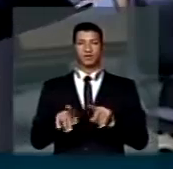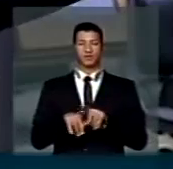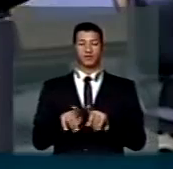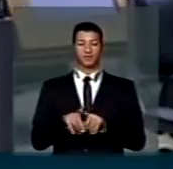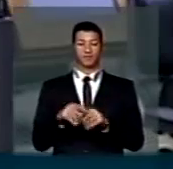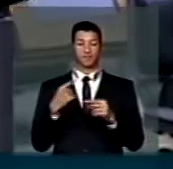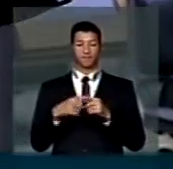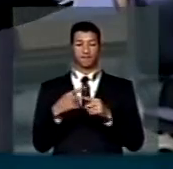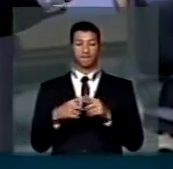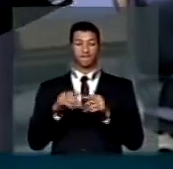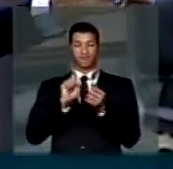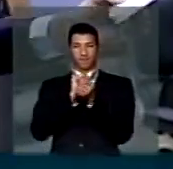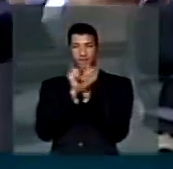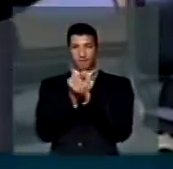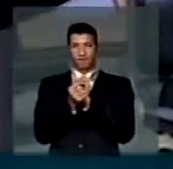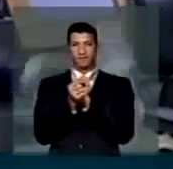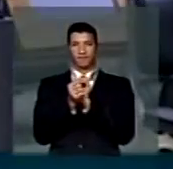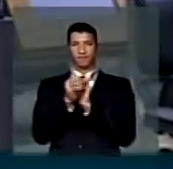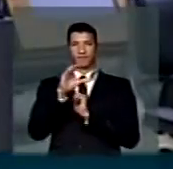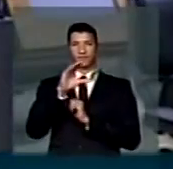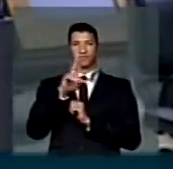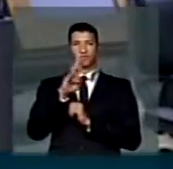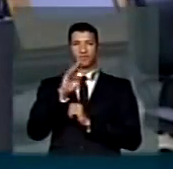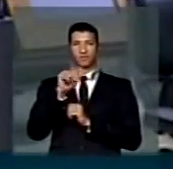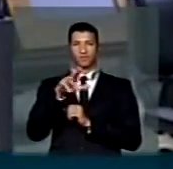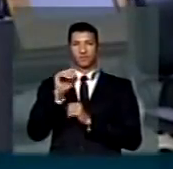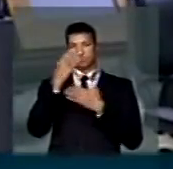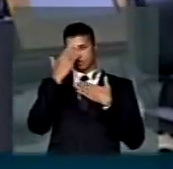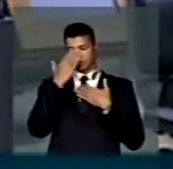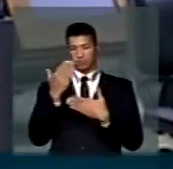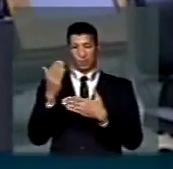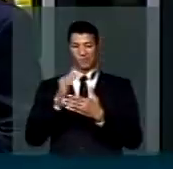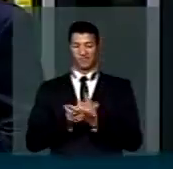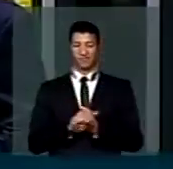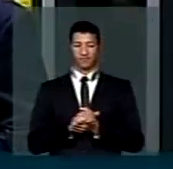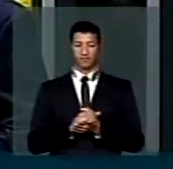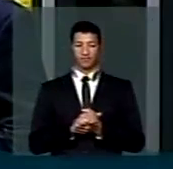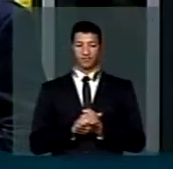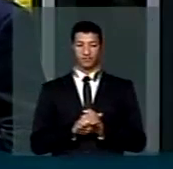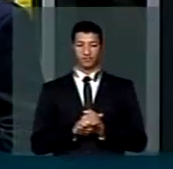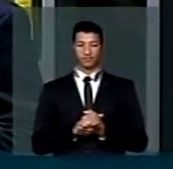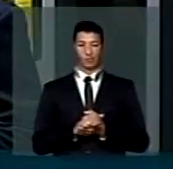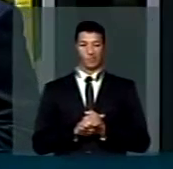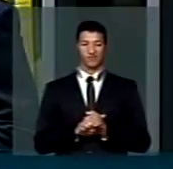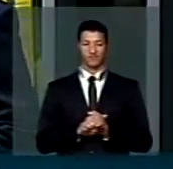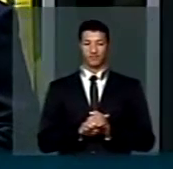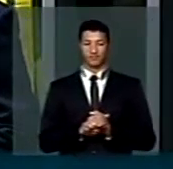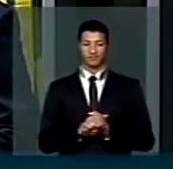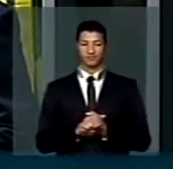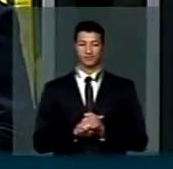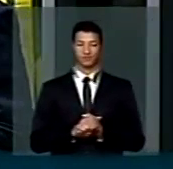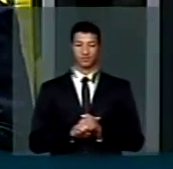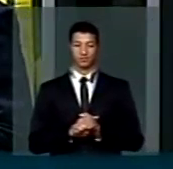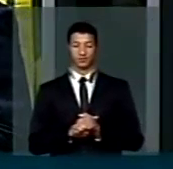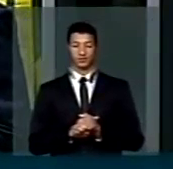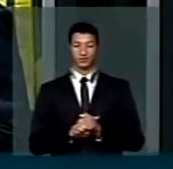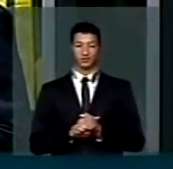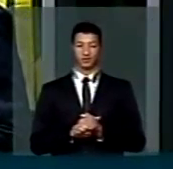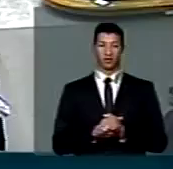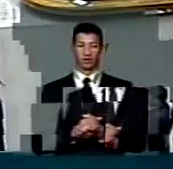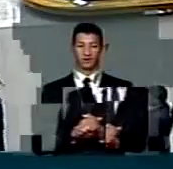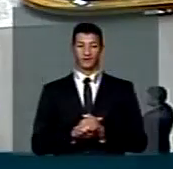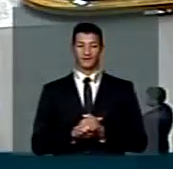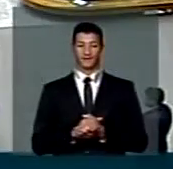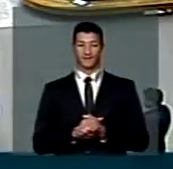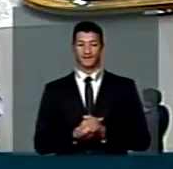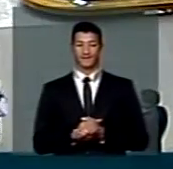por que não dizer, escrava ainda do regime cubano aqui do lado. Obrigado, senhor presidente. Deputado Mandetta, mais um minuto para Vossa Excelência concluir, para a gente entrar, e já vamos entrar na hora do dia,